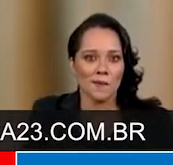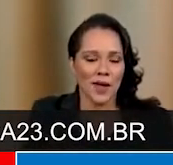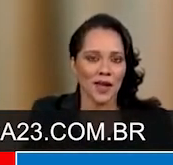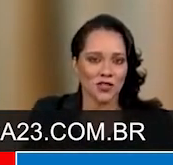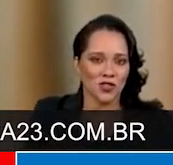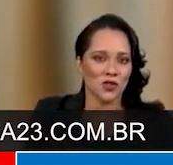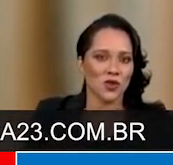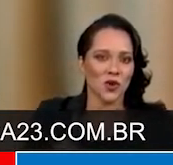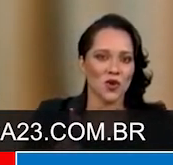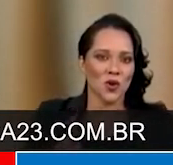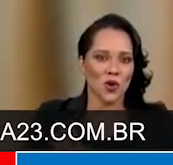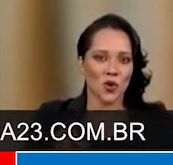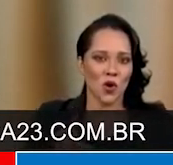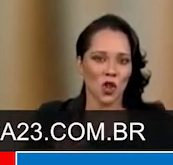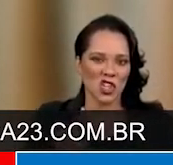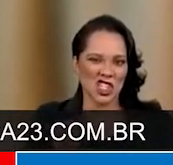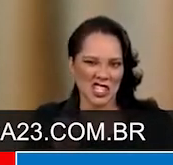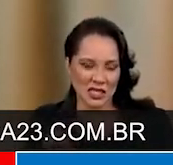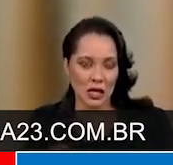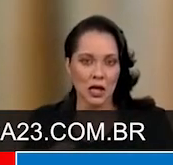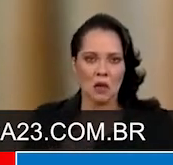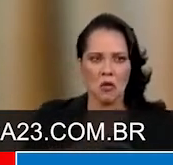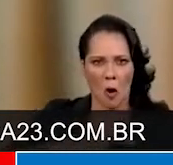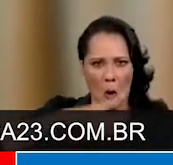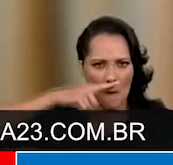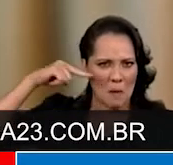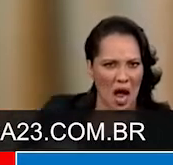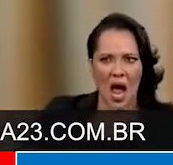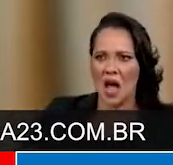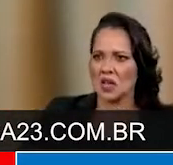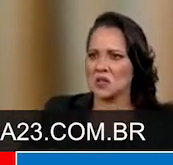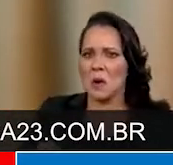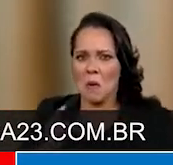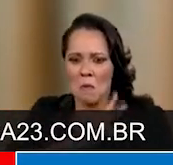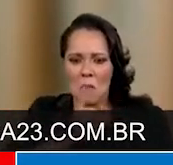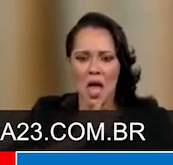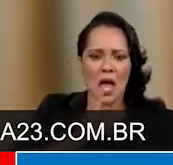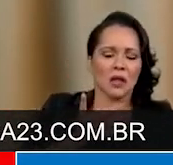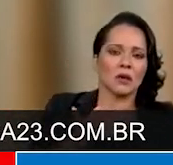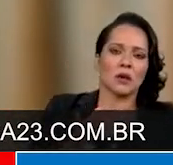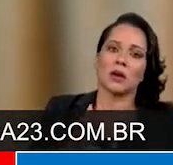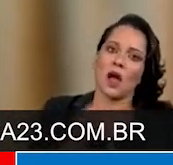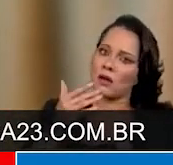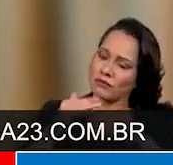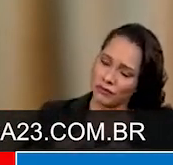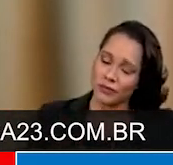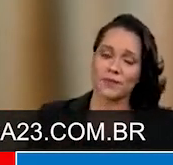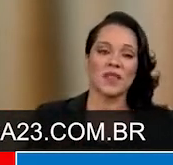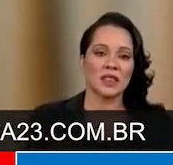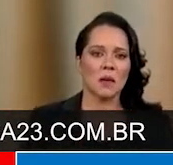questão conceitual, um machismo, que isso vem perdendo força ao longo desses anos,